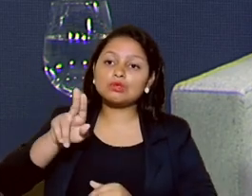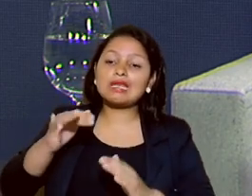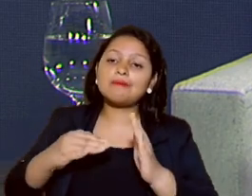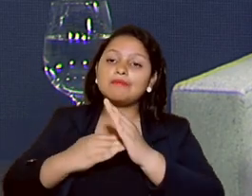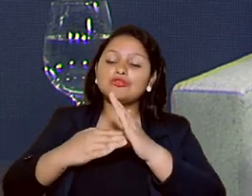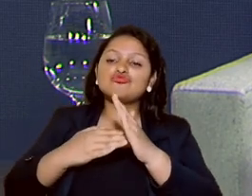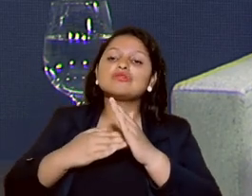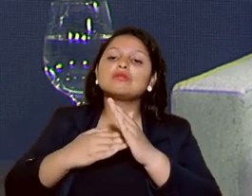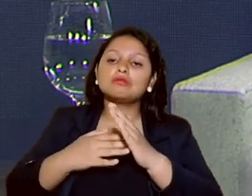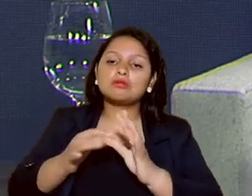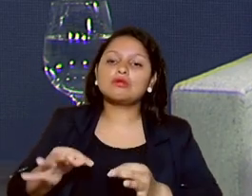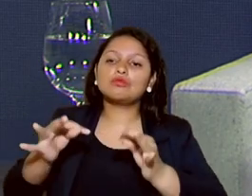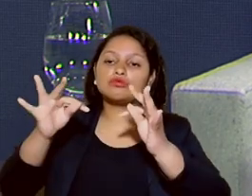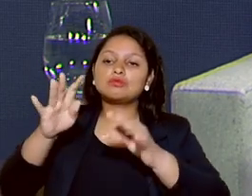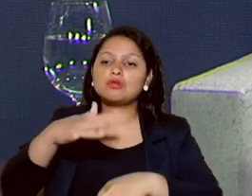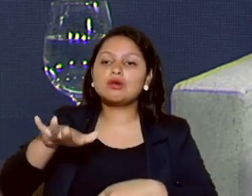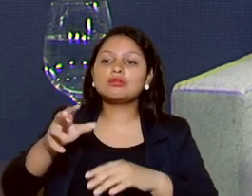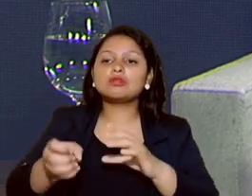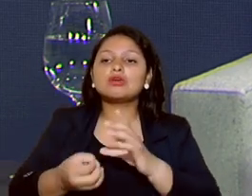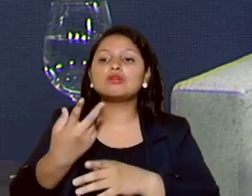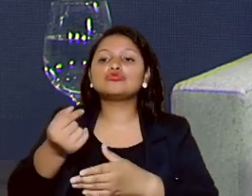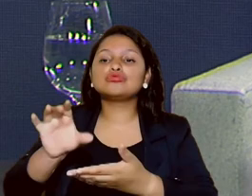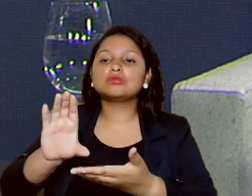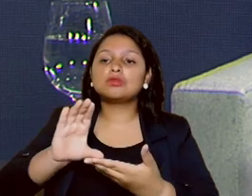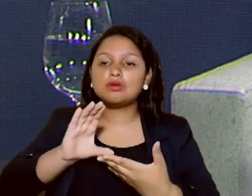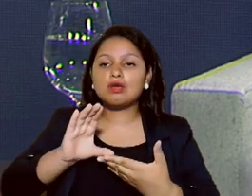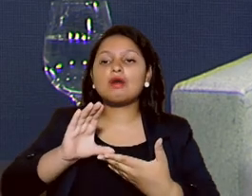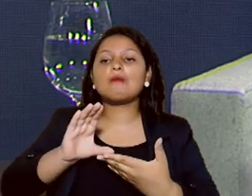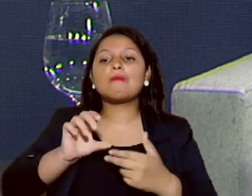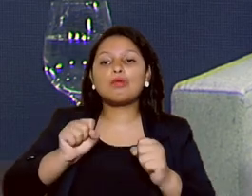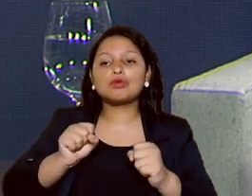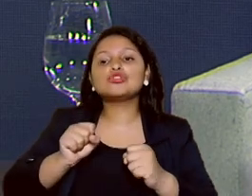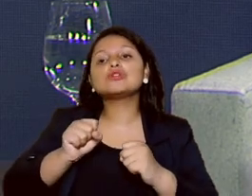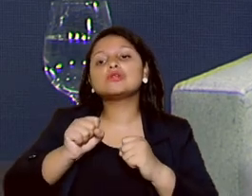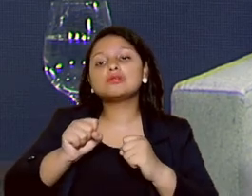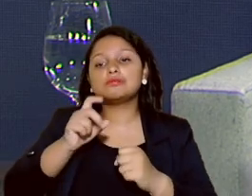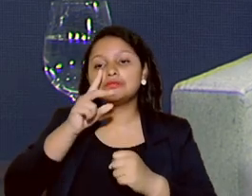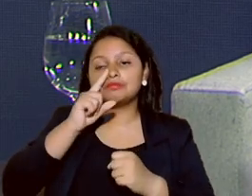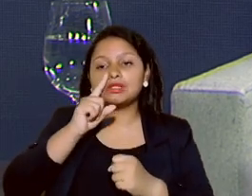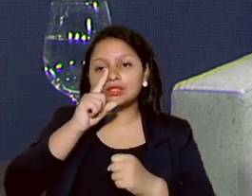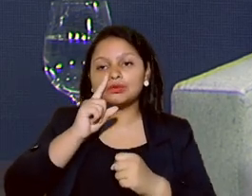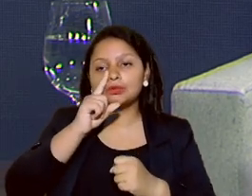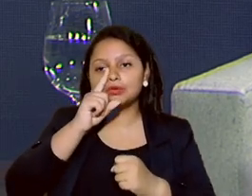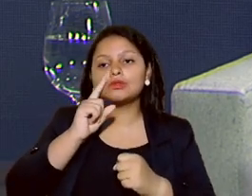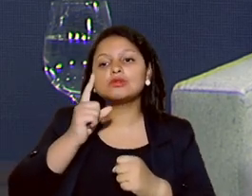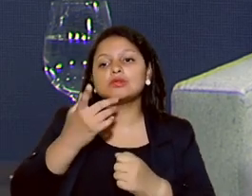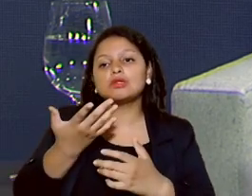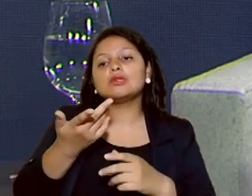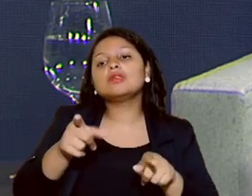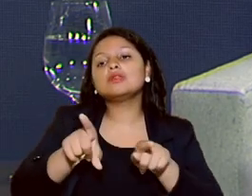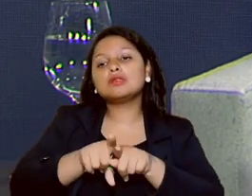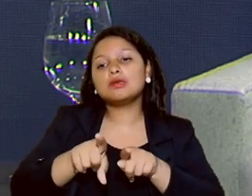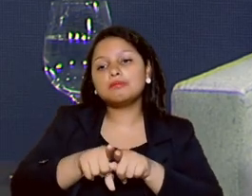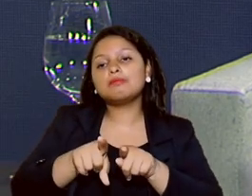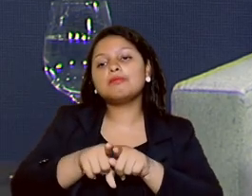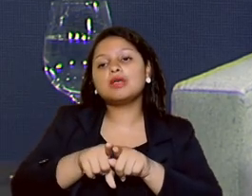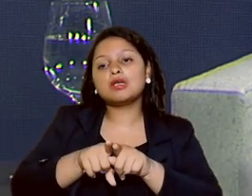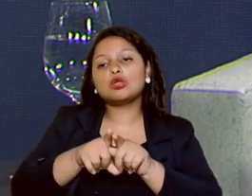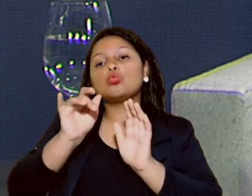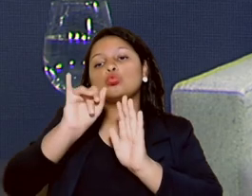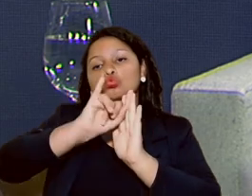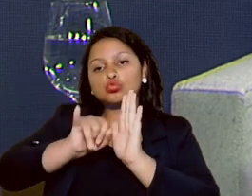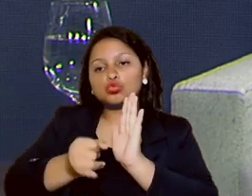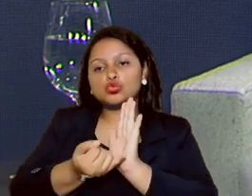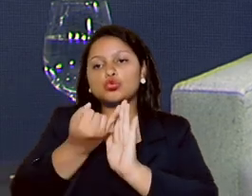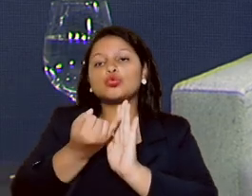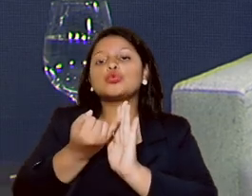em várias partes da concessão do financiamento aumenta o risco desse tipo de operação e via de regra é aumenta o juro cobrado pelo sistema